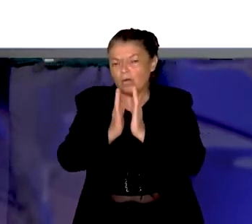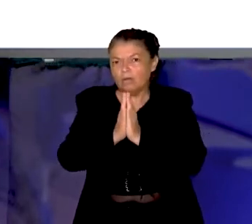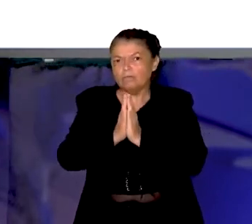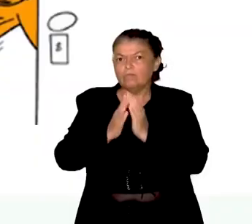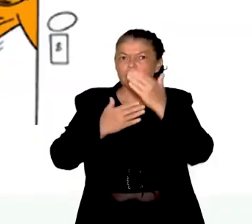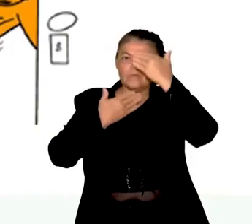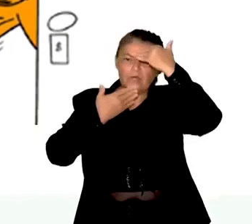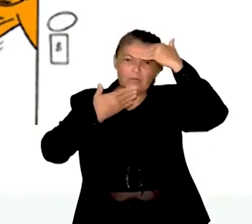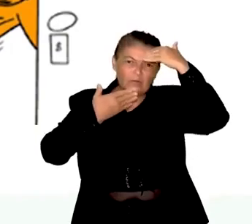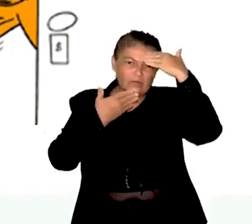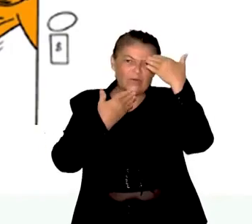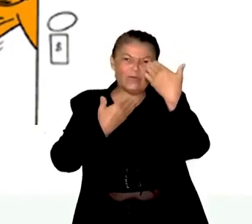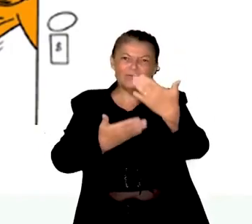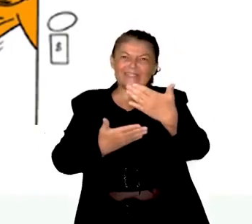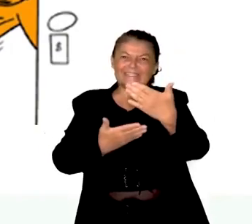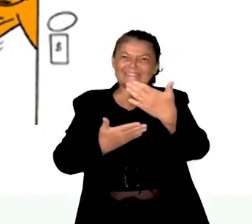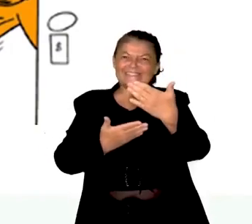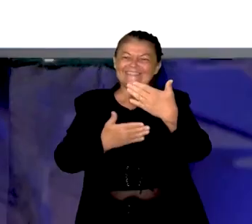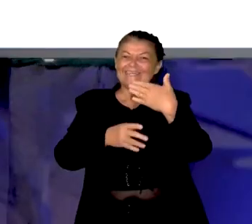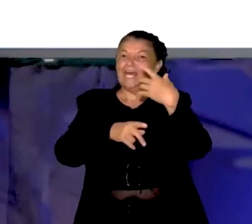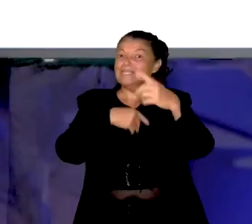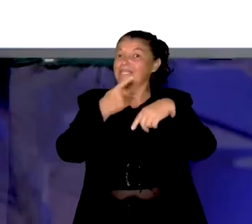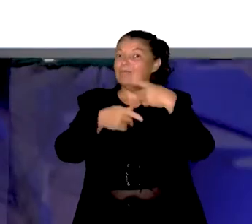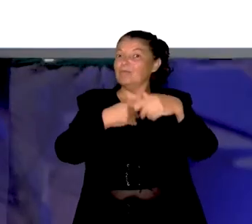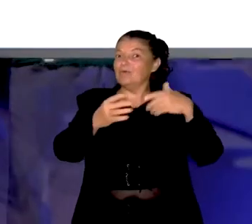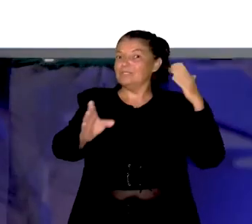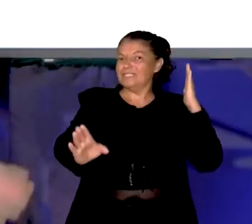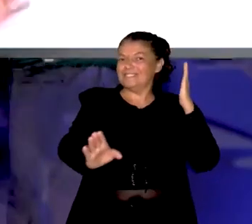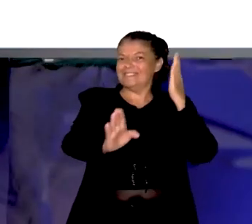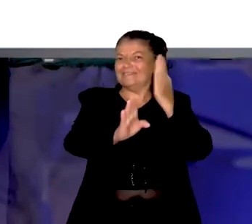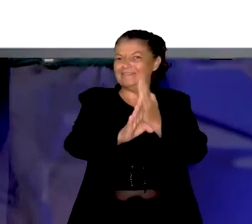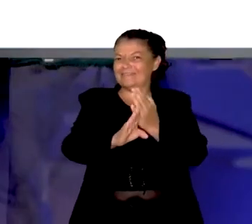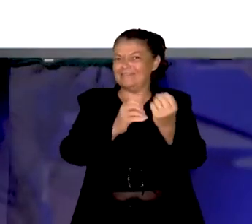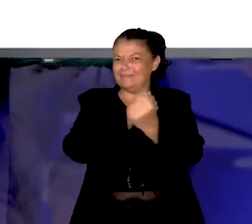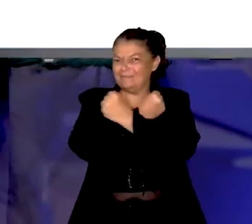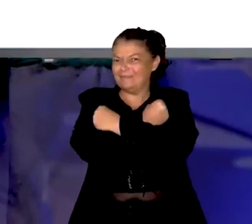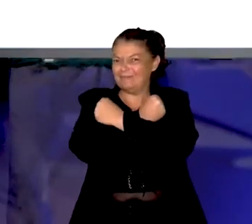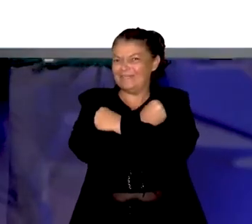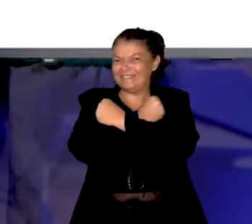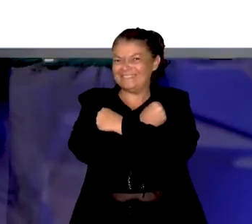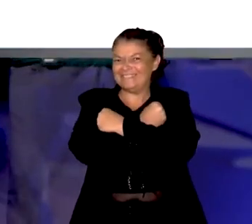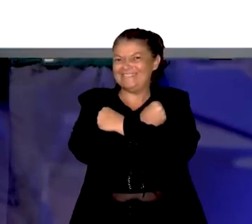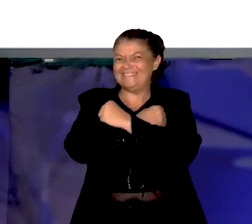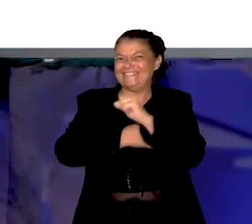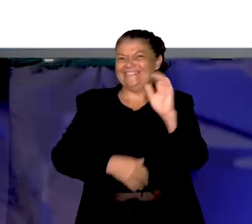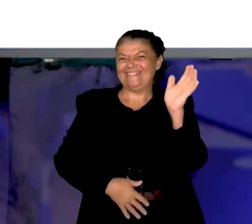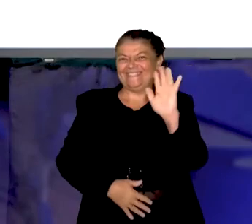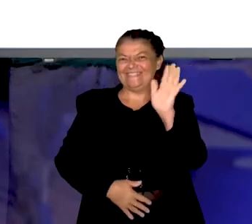ficado conosco até aqui. Breve a gente se encontra. Um abraço e até mais.